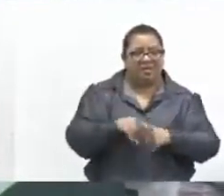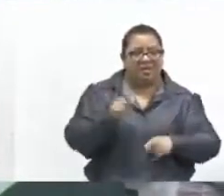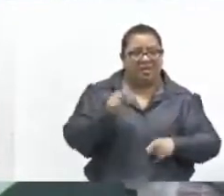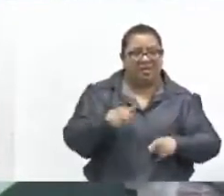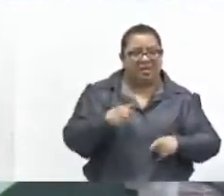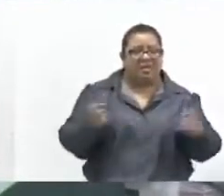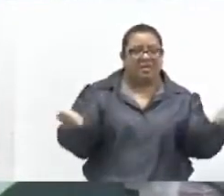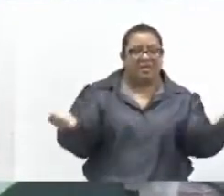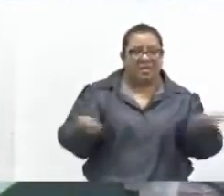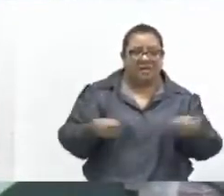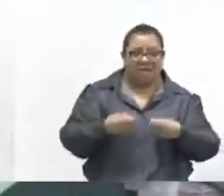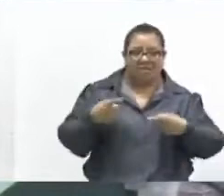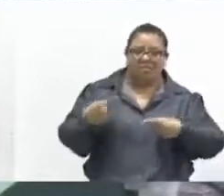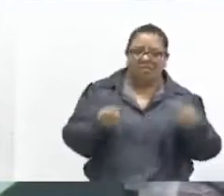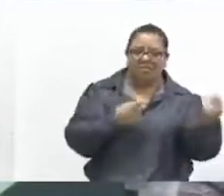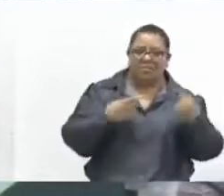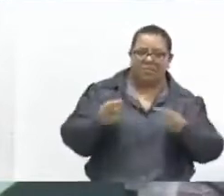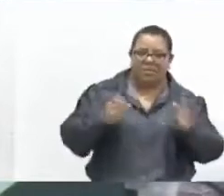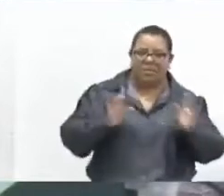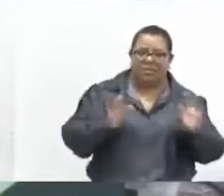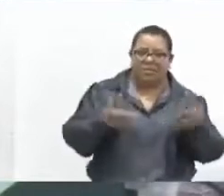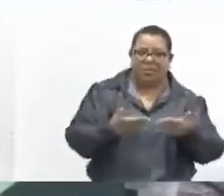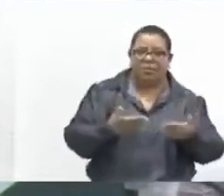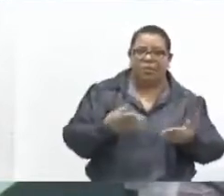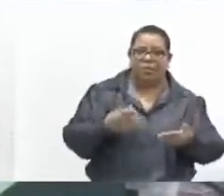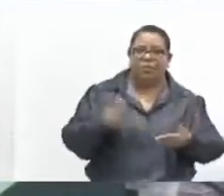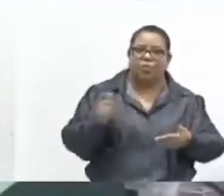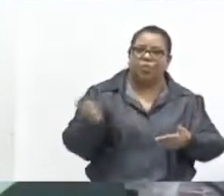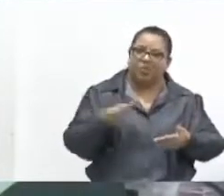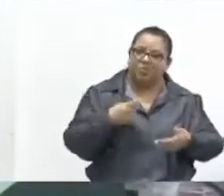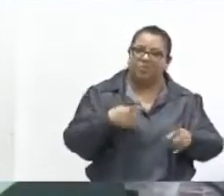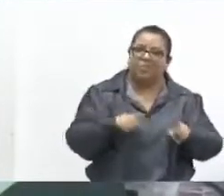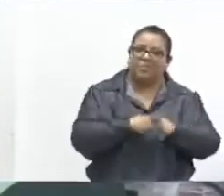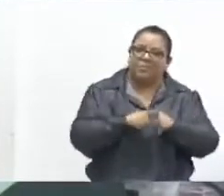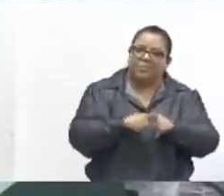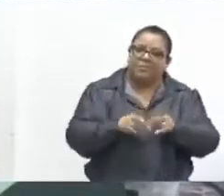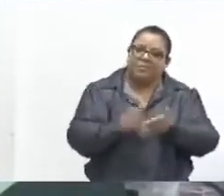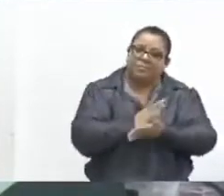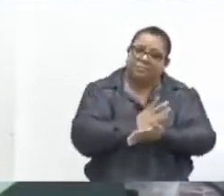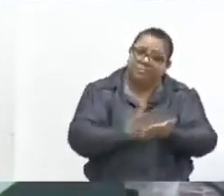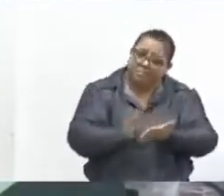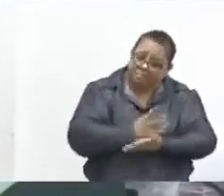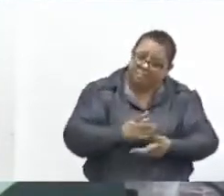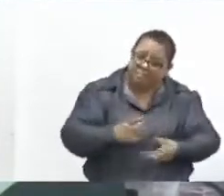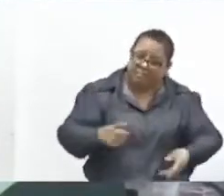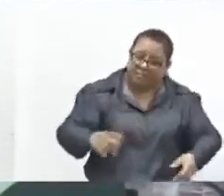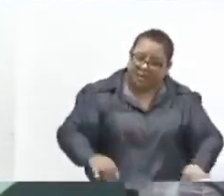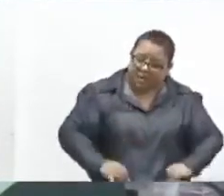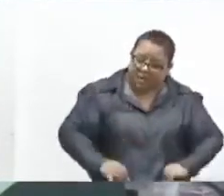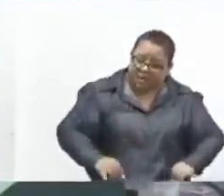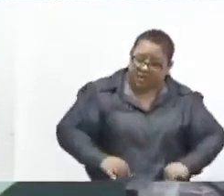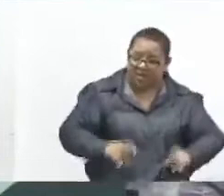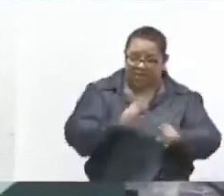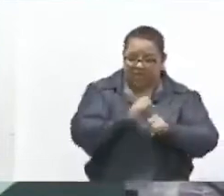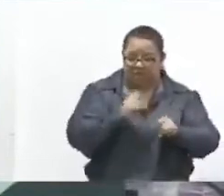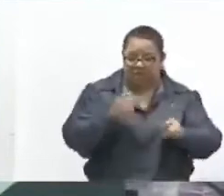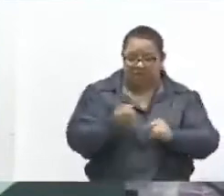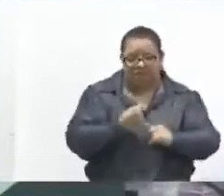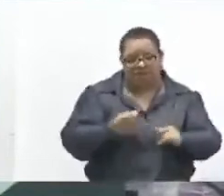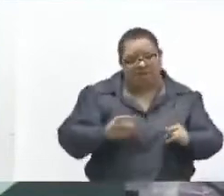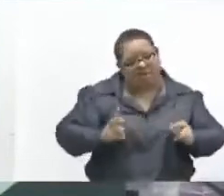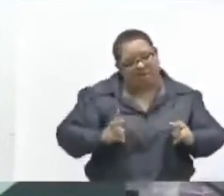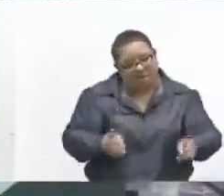através de políticas específicas e compatíveis com a necessidade e a vulnerabilidade socioeconômica. Porque é outra coisa que a gente sempre bate.